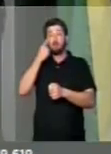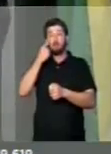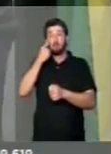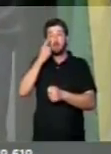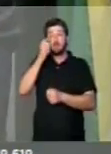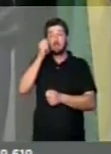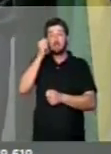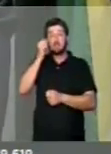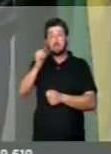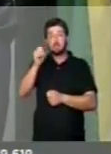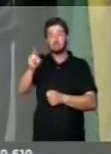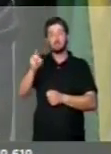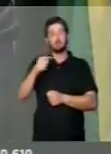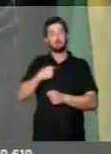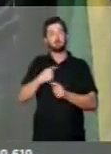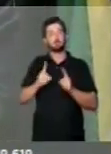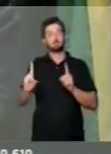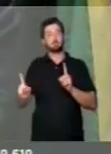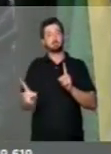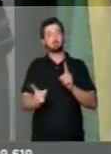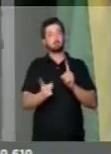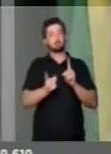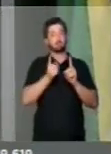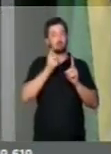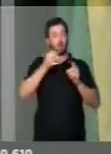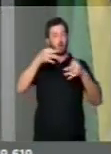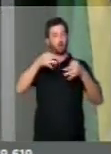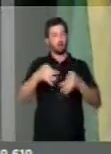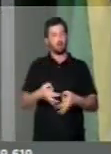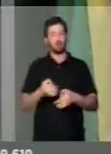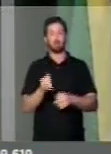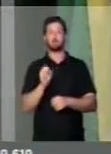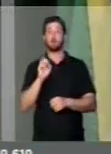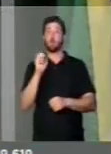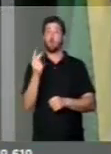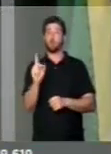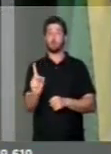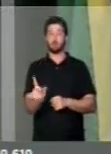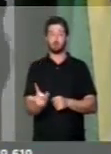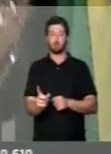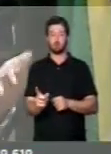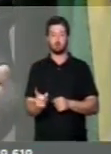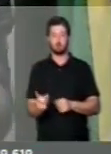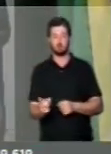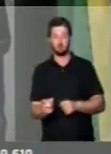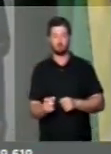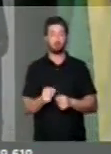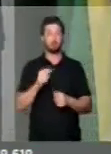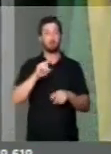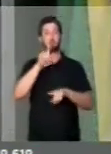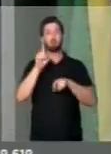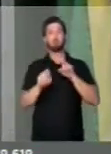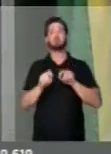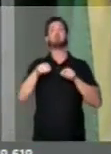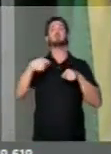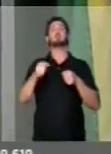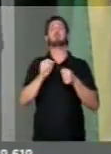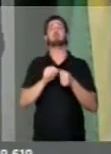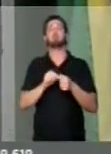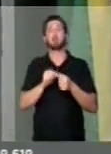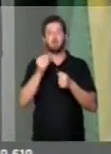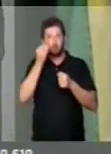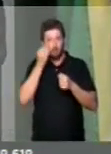aferir se ele reagiria de maneira honesta ou não. E vem as interrogações: quem fariam